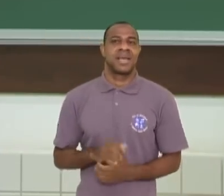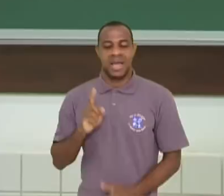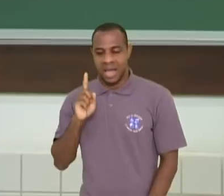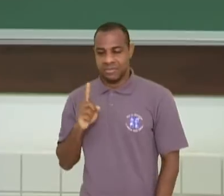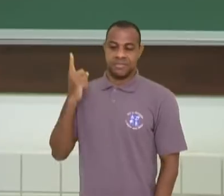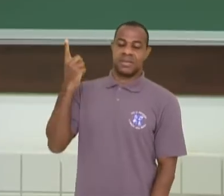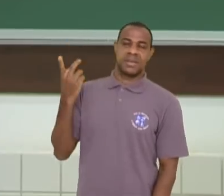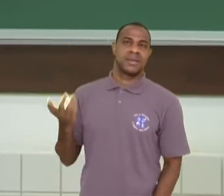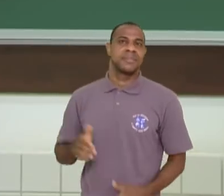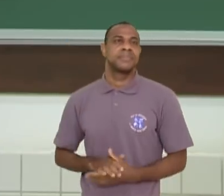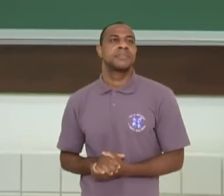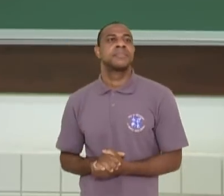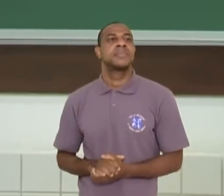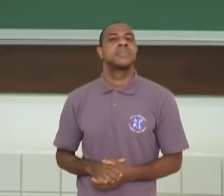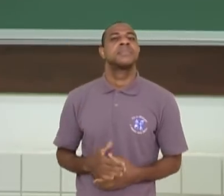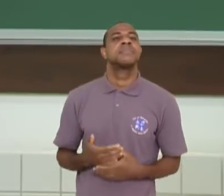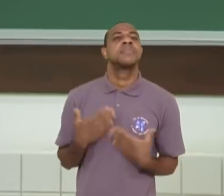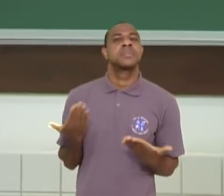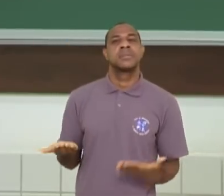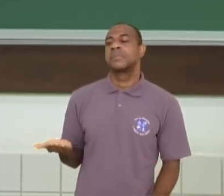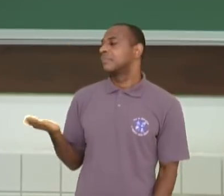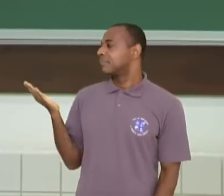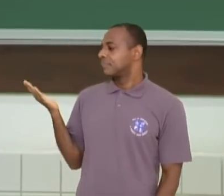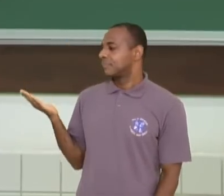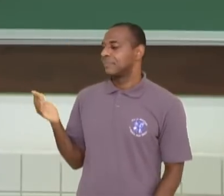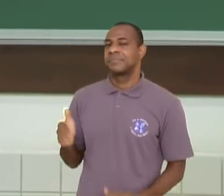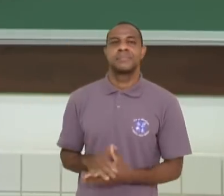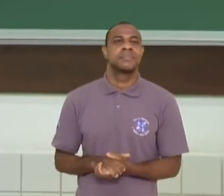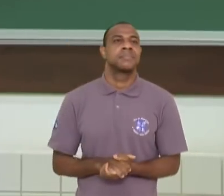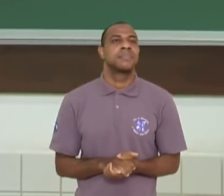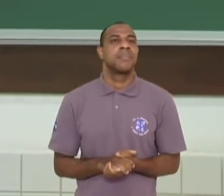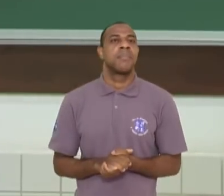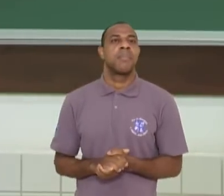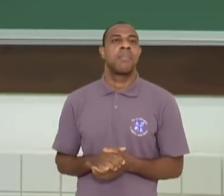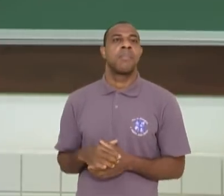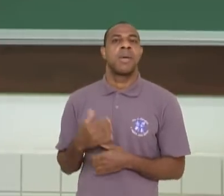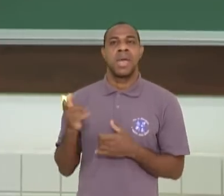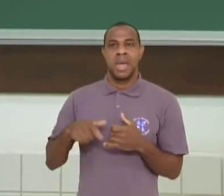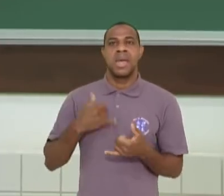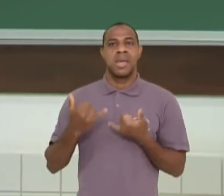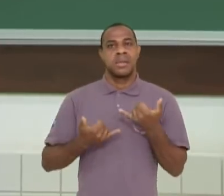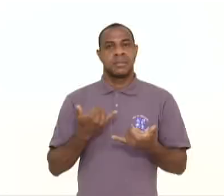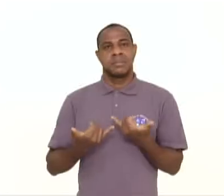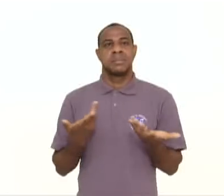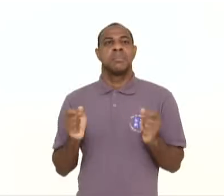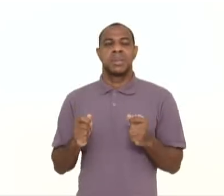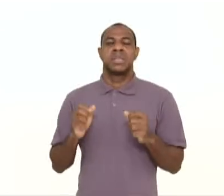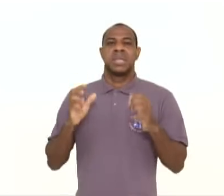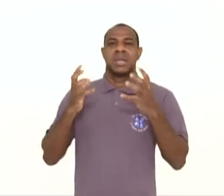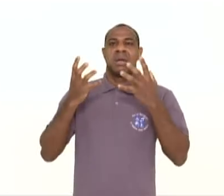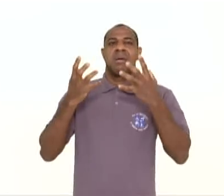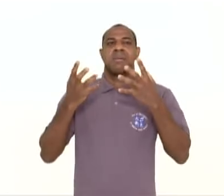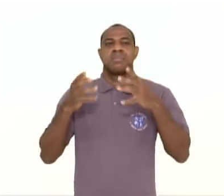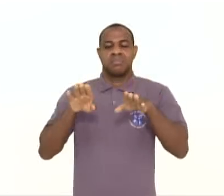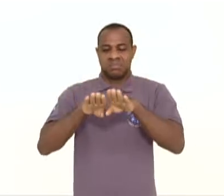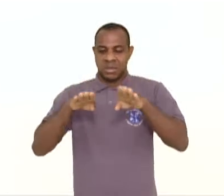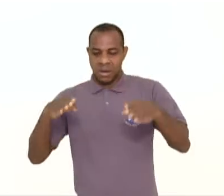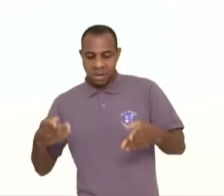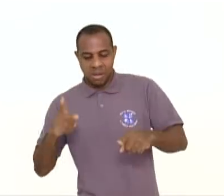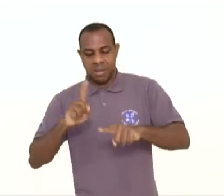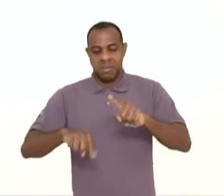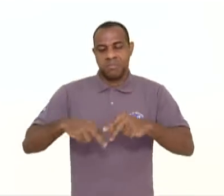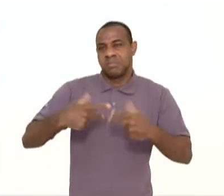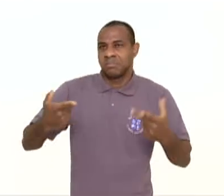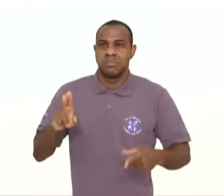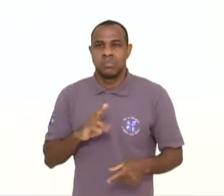anteriormente, no universo da arte e agora dentro do universo da brincadeira, né? Então, ali como já coloquei, pode ser um animal, um objeto, o nome de um filme,